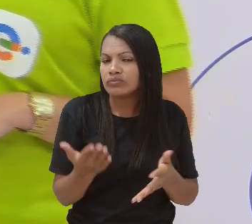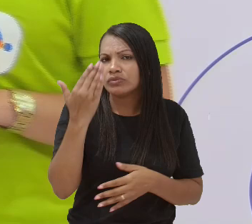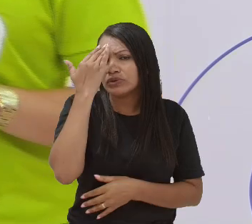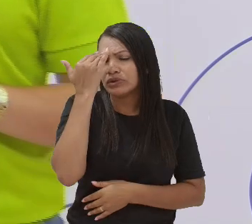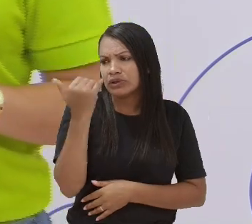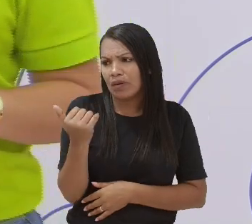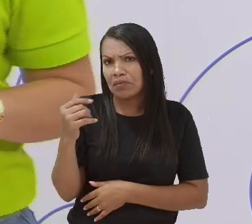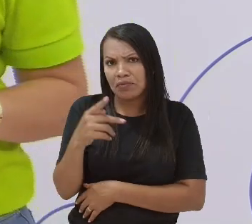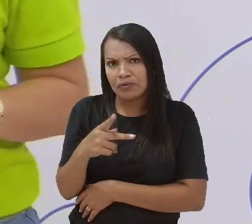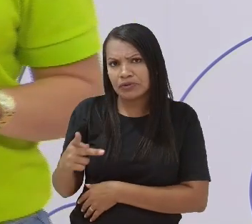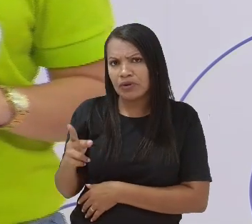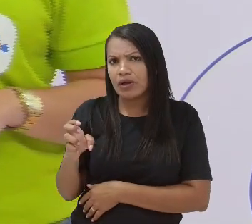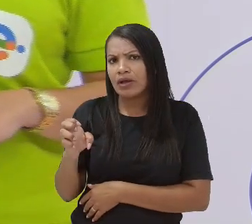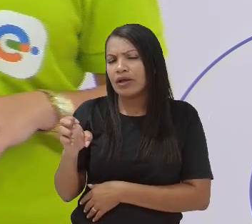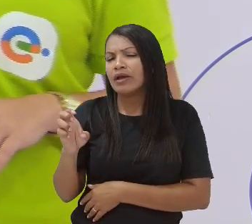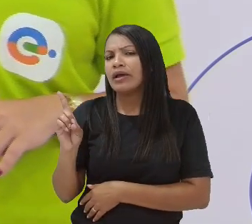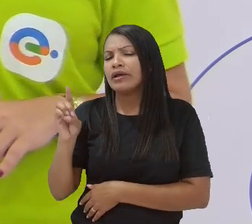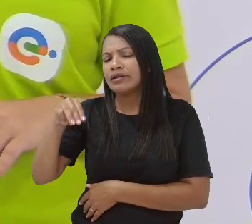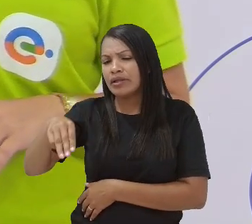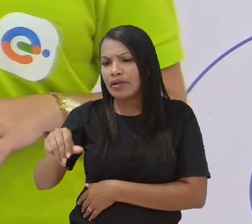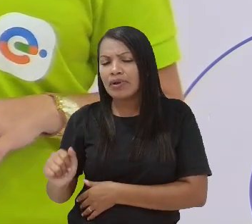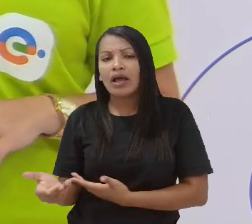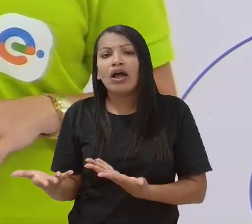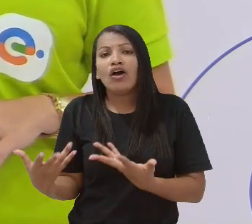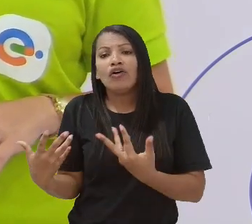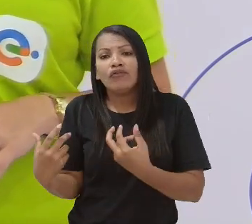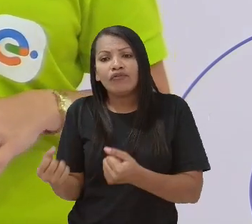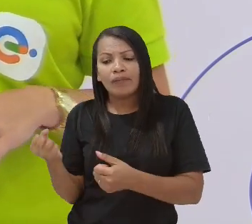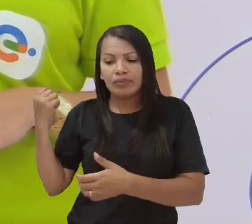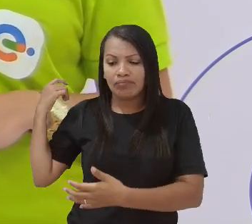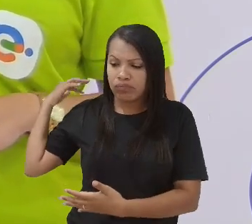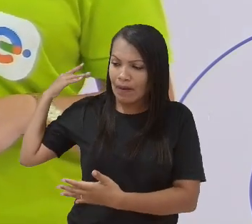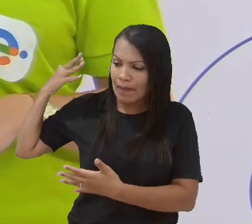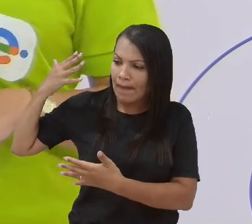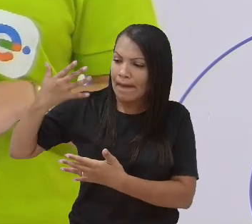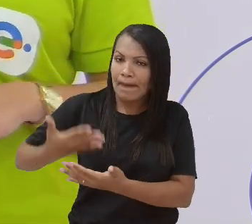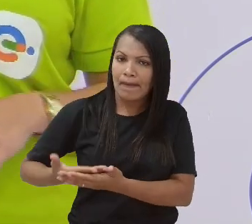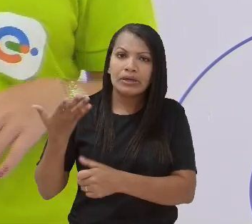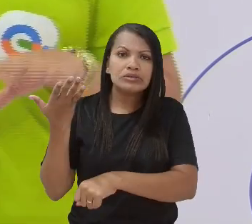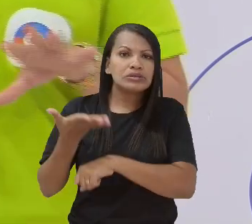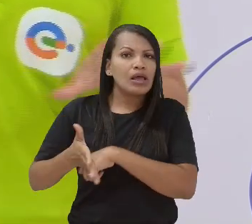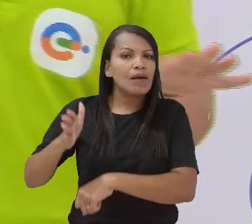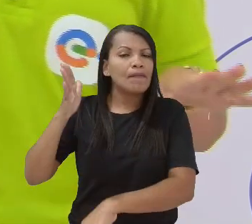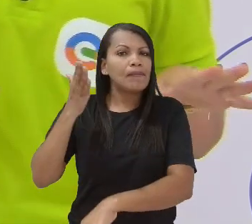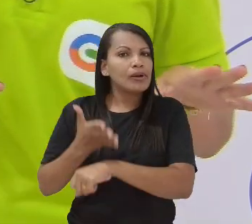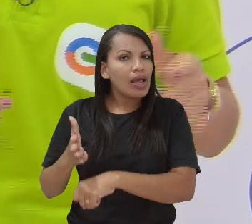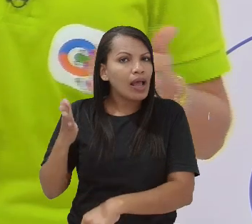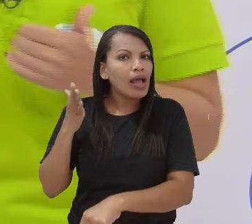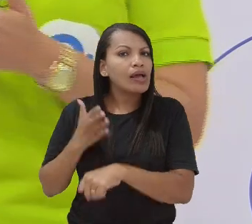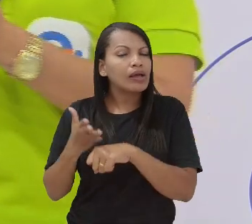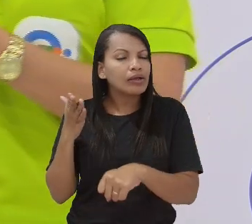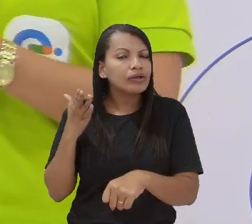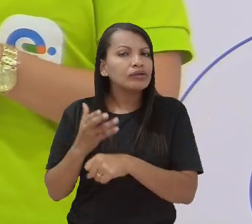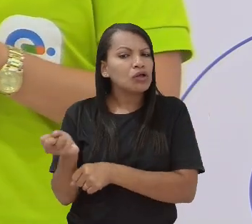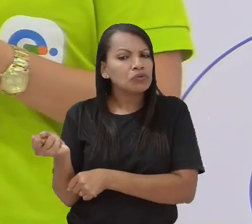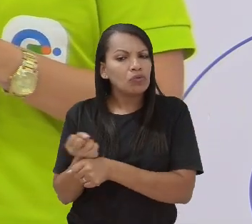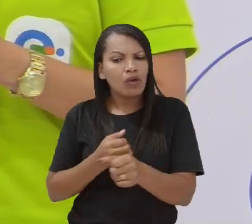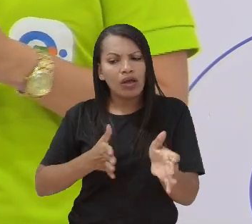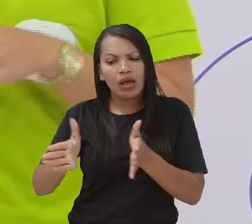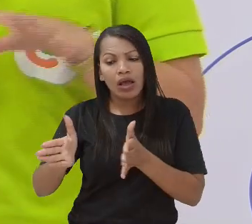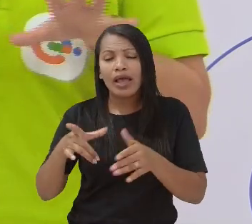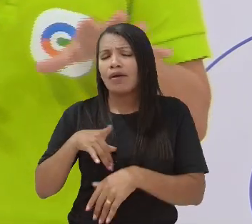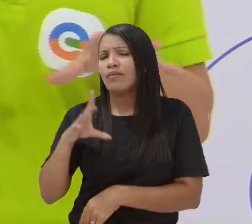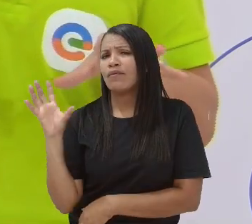Kedman já trouxe para a gente, é algo que a gente vai perpetuando ao longo da nossa prática, né, amiga? Sim, eu particularmente, eu amei essas